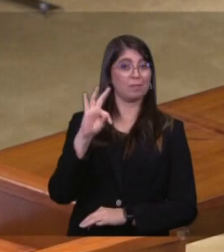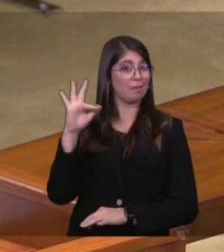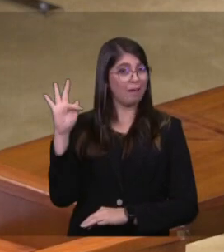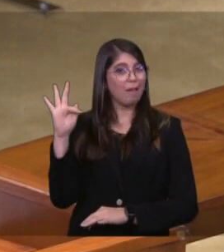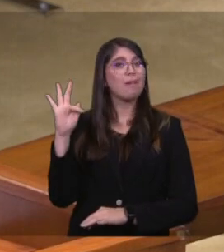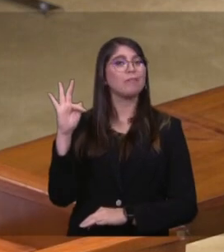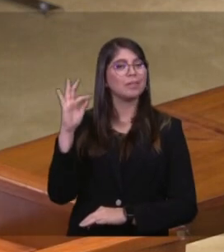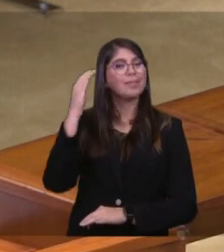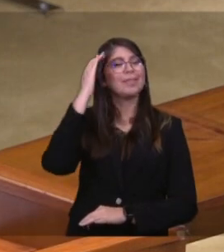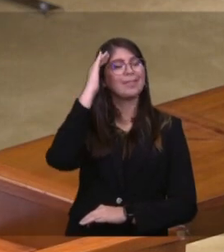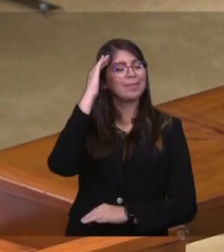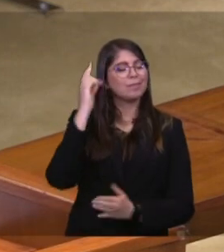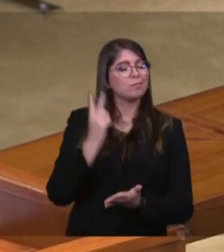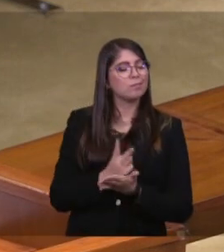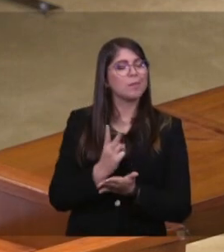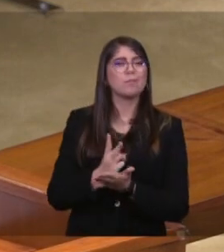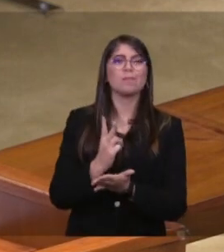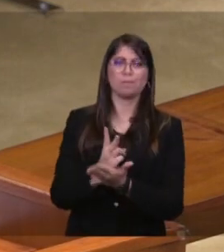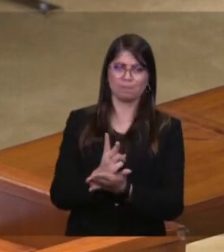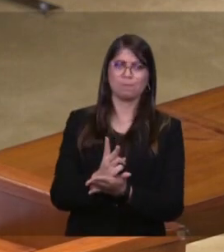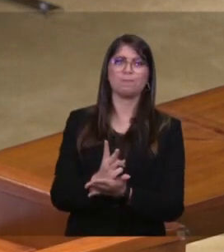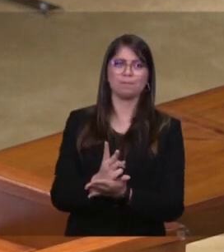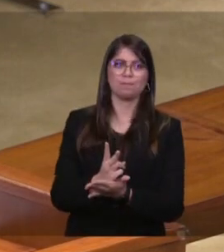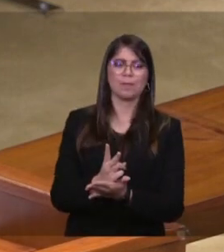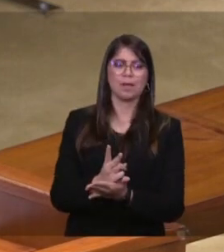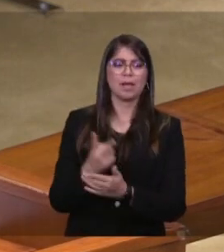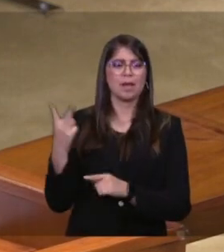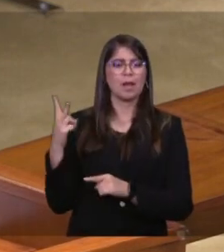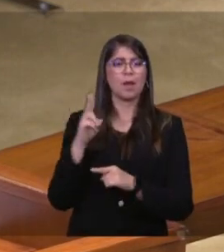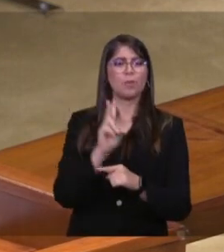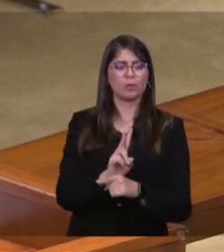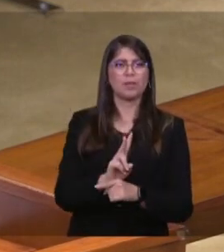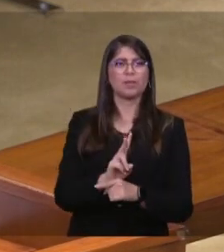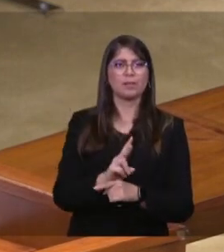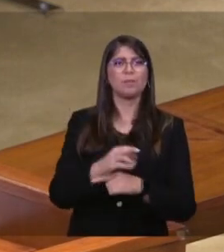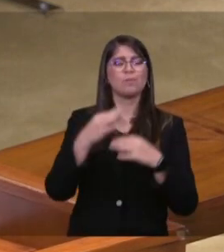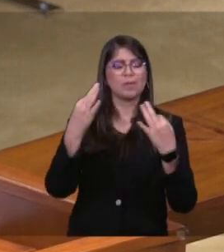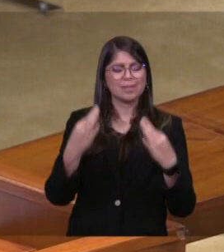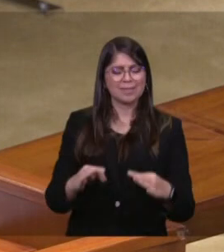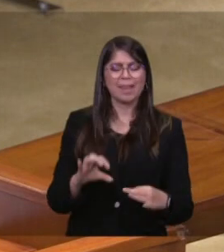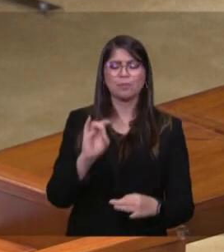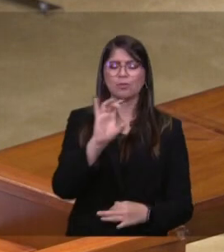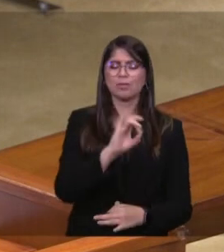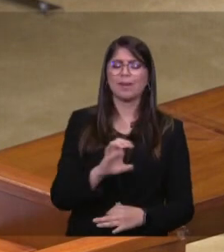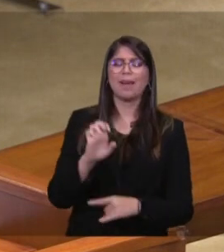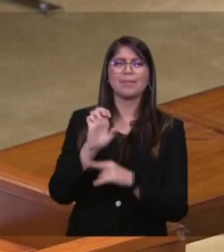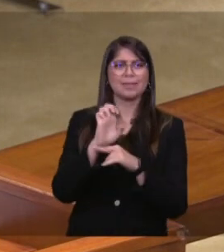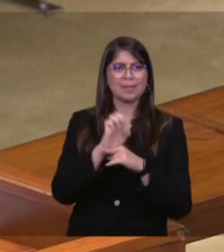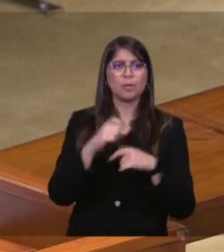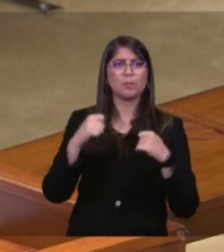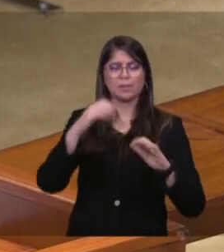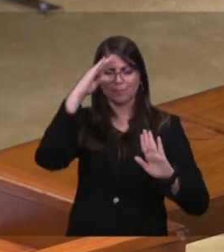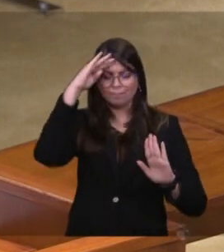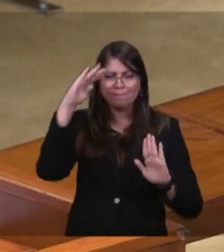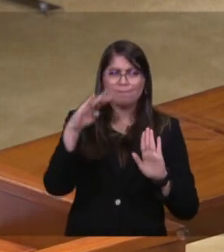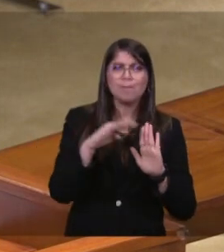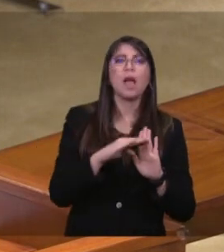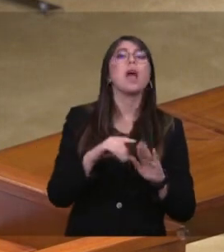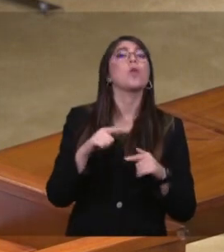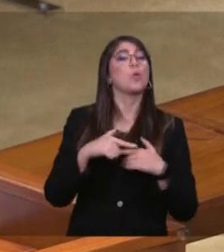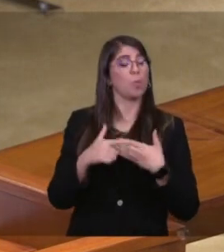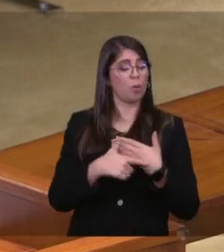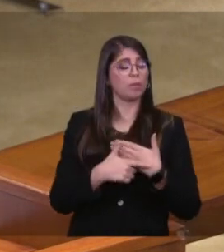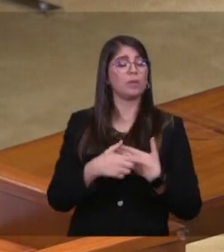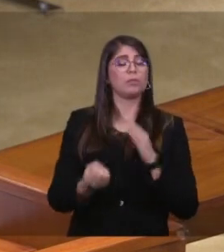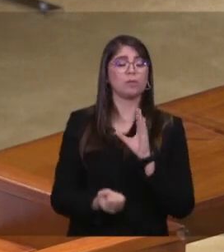Federal continue a ser implacável na proteção do rito litúrgico que os estados devem observar ao exercerem o seu poder de